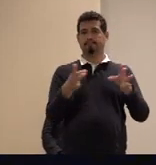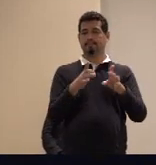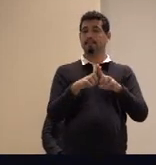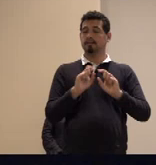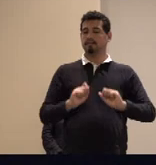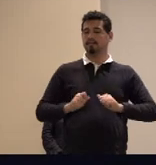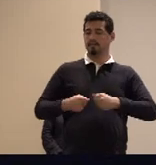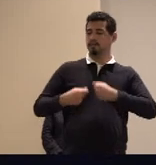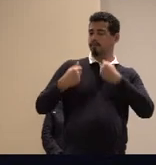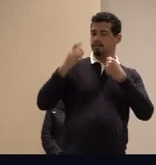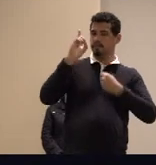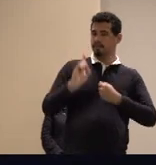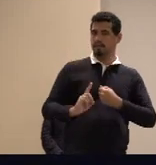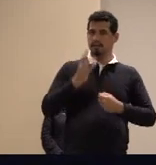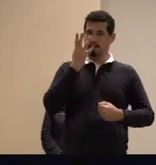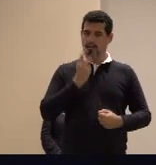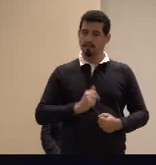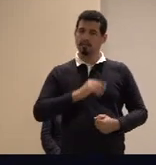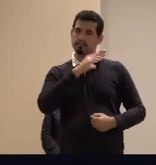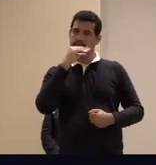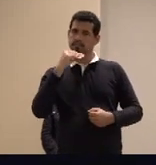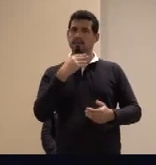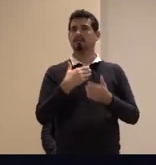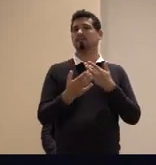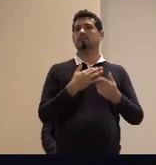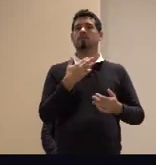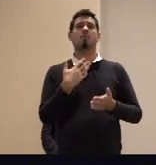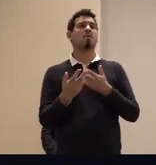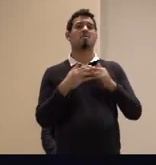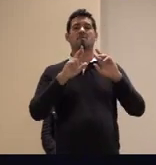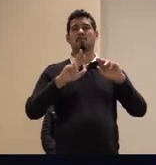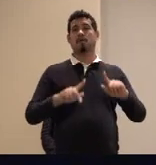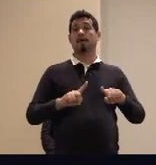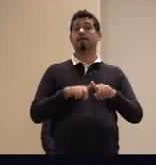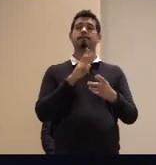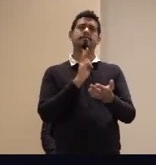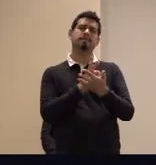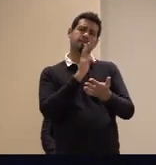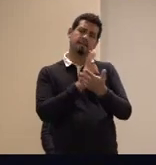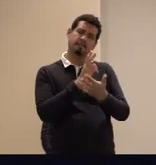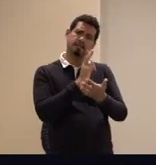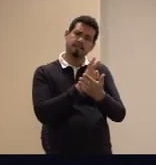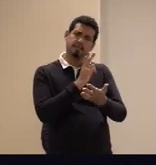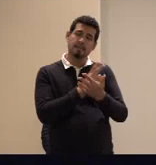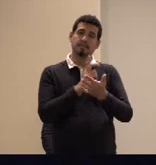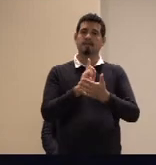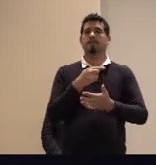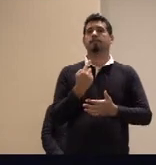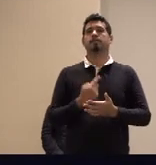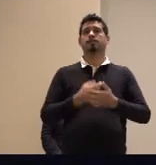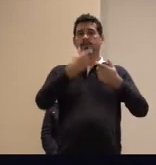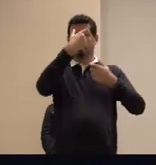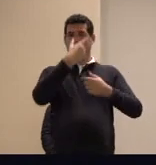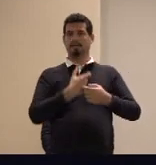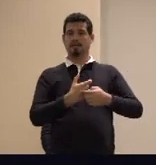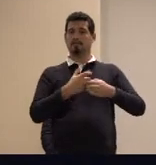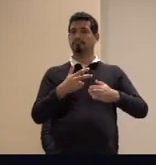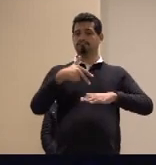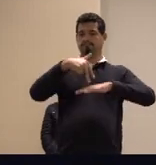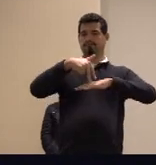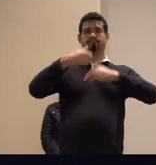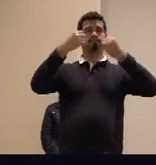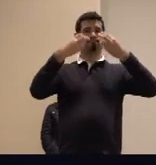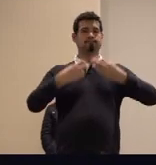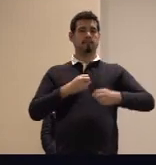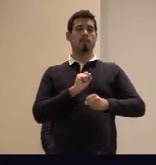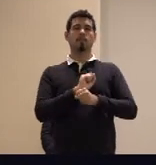para a defesa dos direitos da criança e do adolescente, sejam eles quais forem, e sempre, quando a gente se coloca nesse lugar de